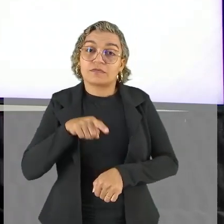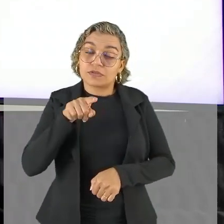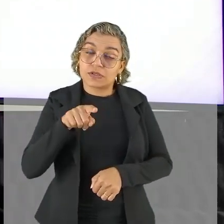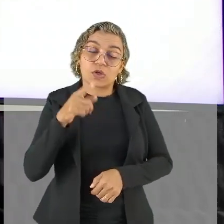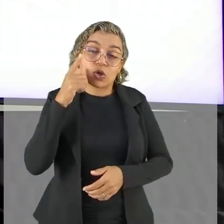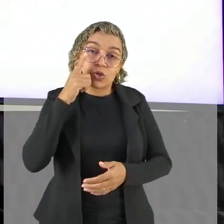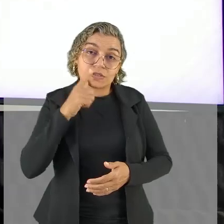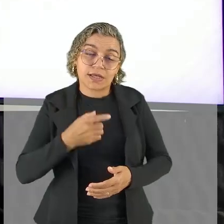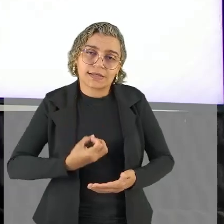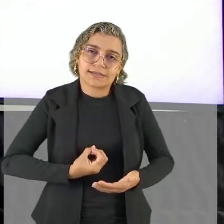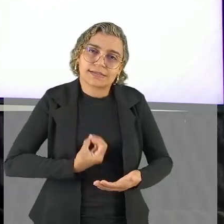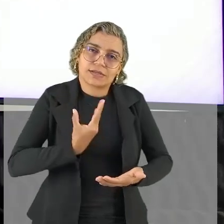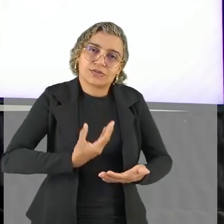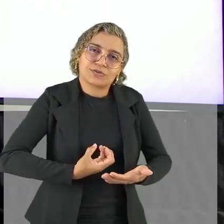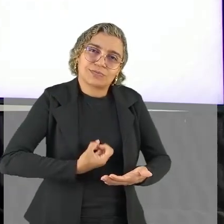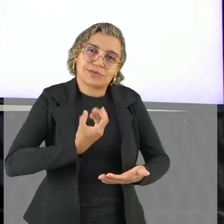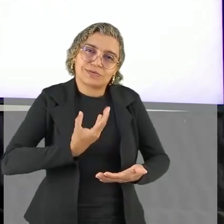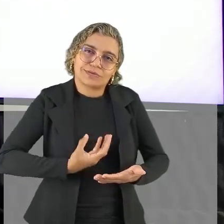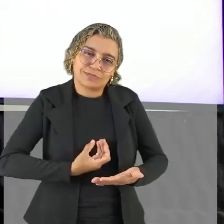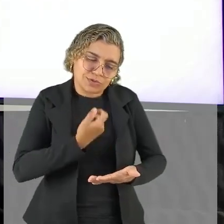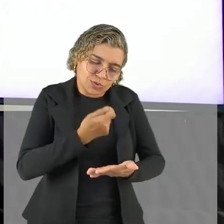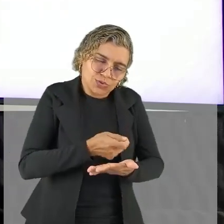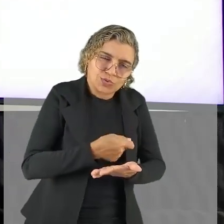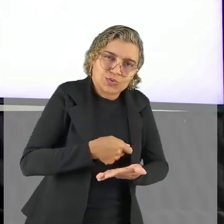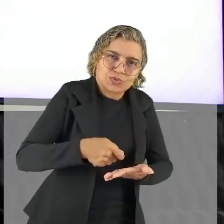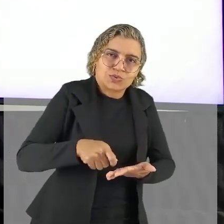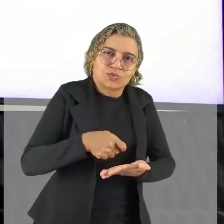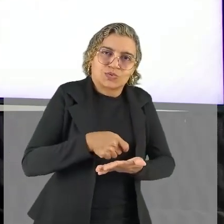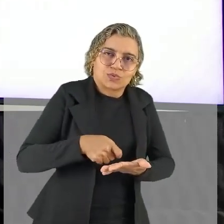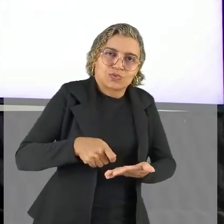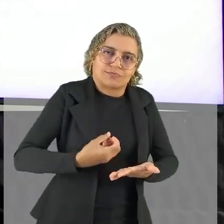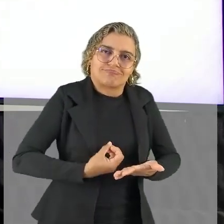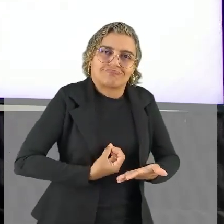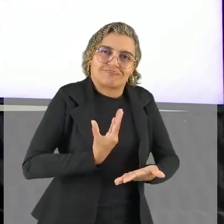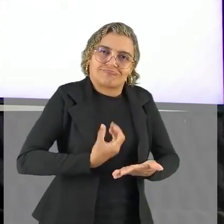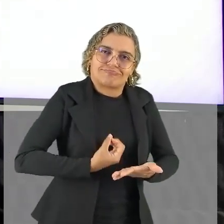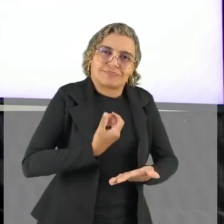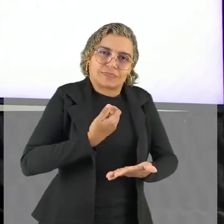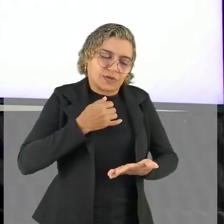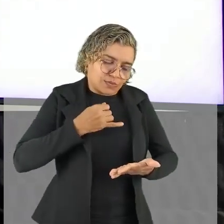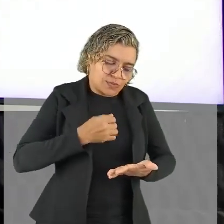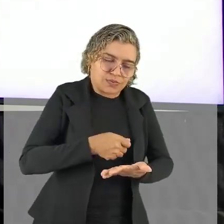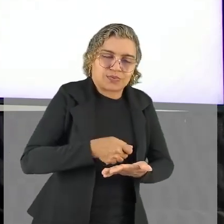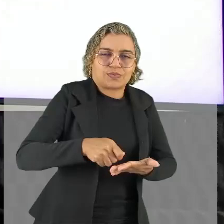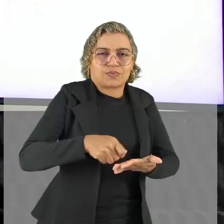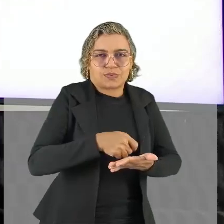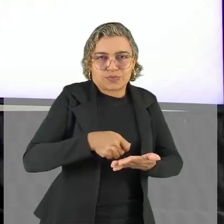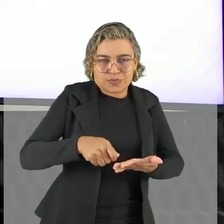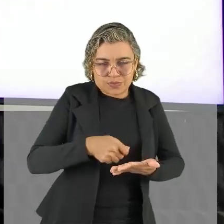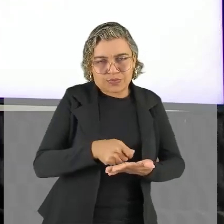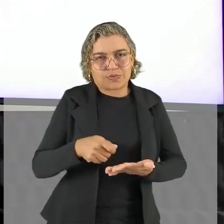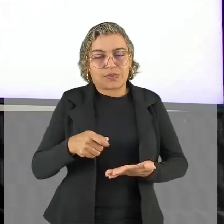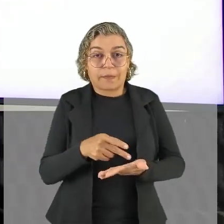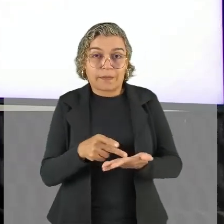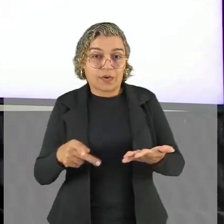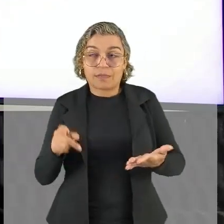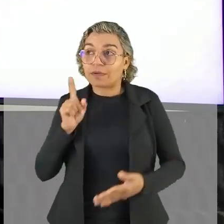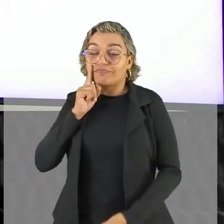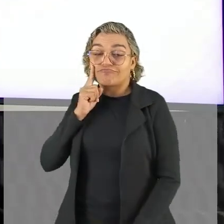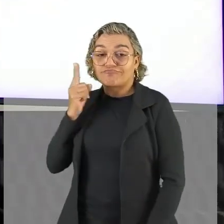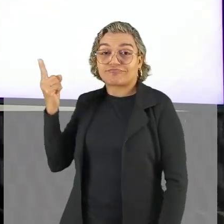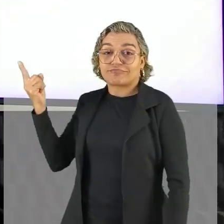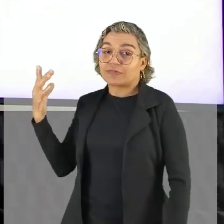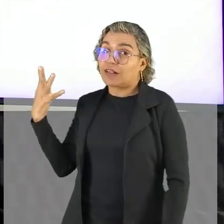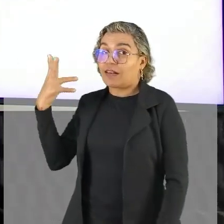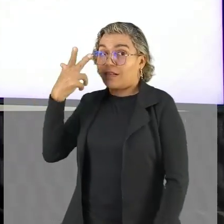externar sentimentos, seu ou de outras pessoas, depende da tua inspiração, e trazer um poema tão lindo, né? Como esse aqui